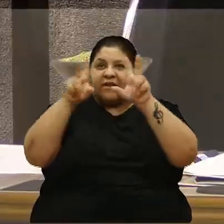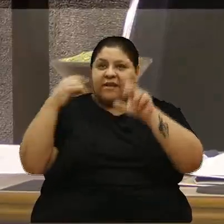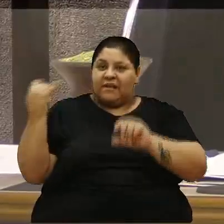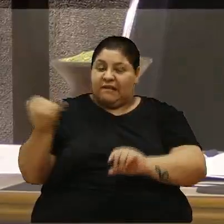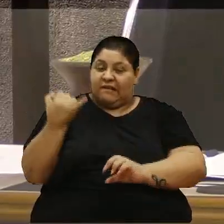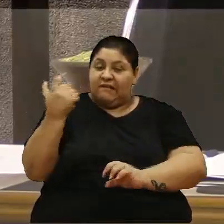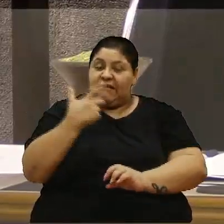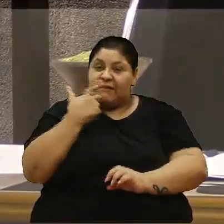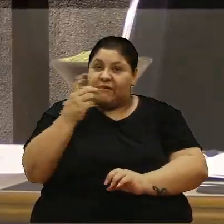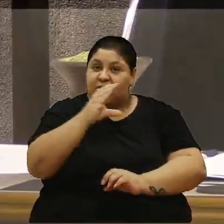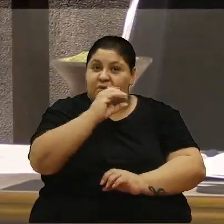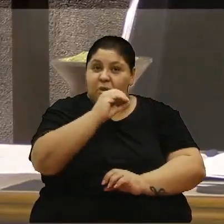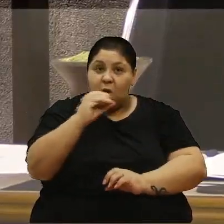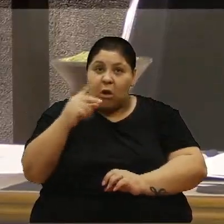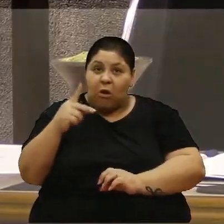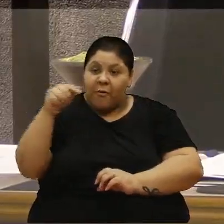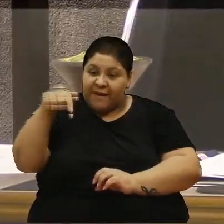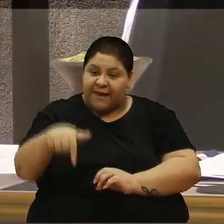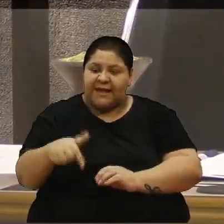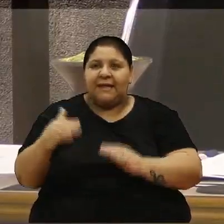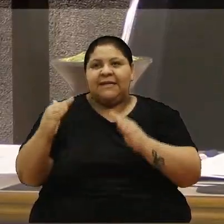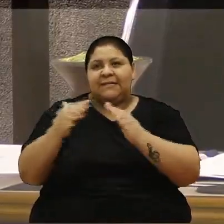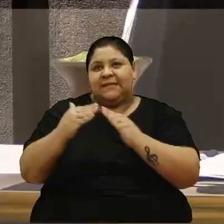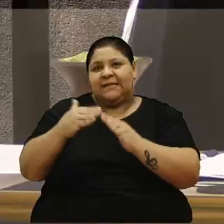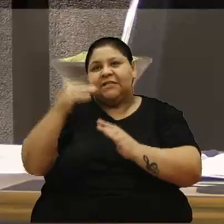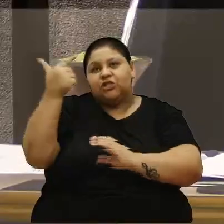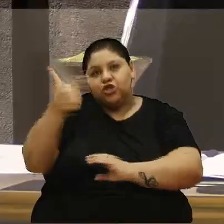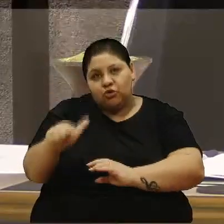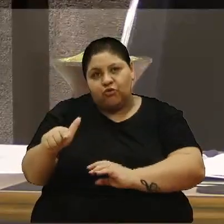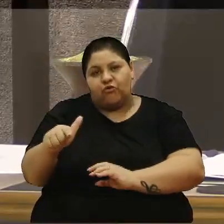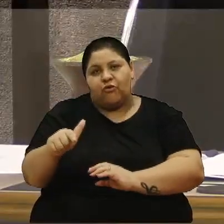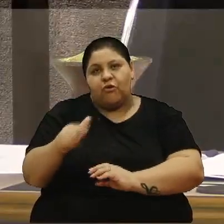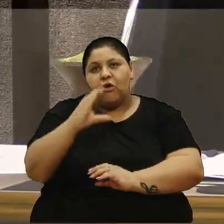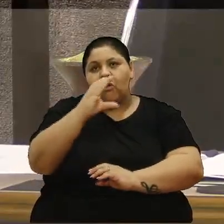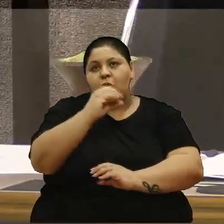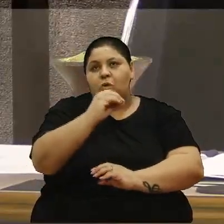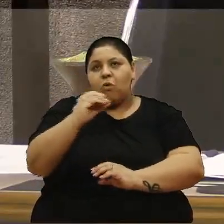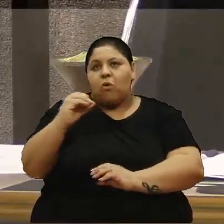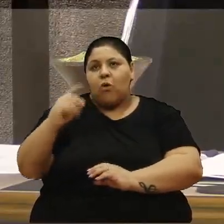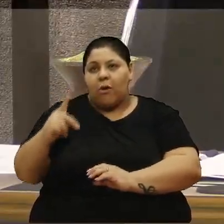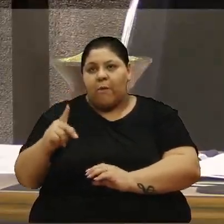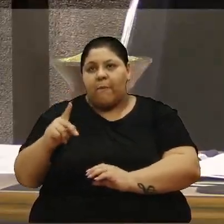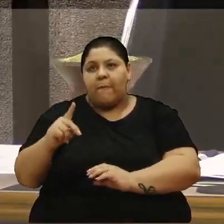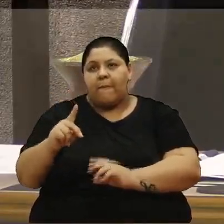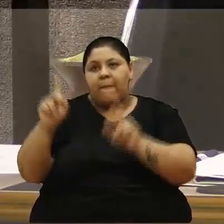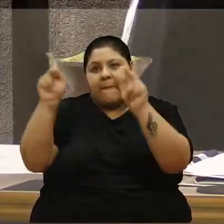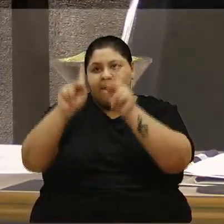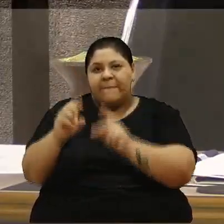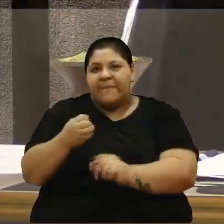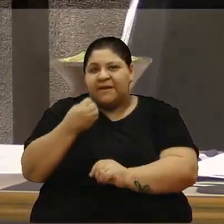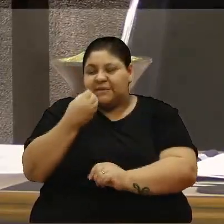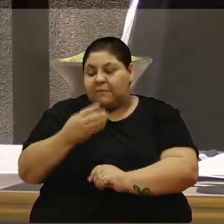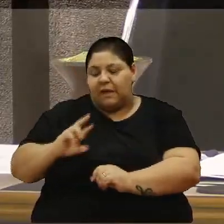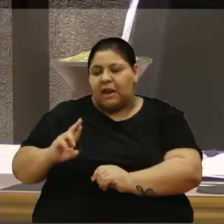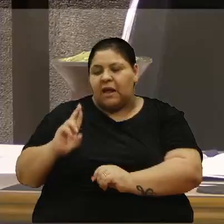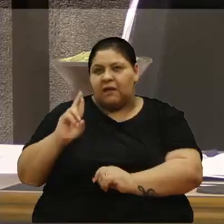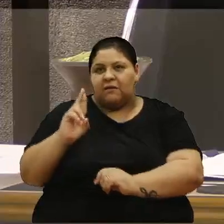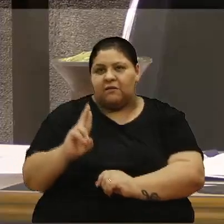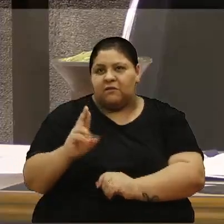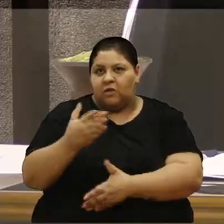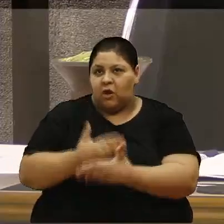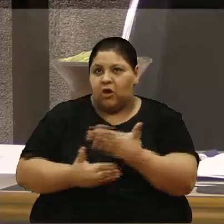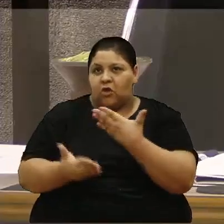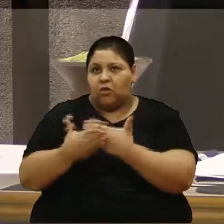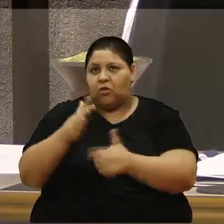trazer a cooperativa aqui para essa casa, mais uma vez, né? A cooperativa Paz e Bem representa, obviamente, né, a todos